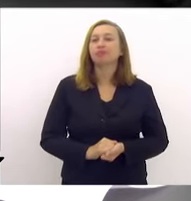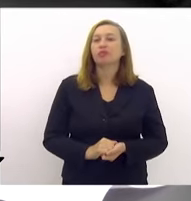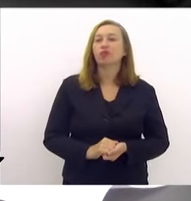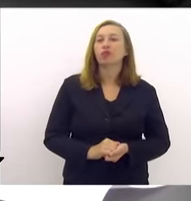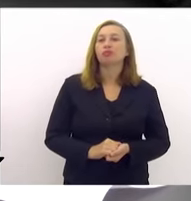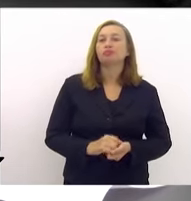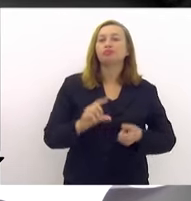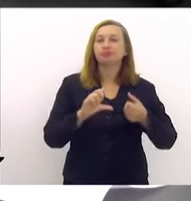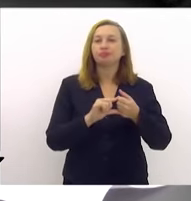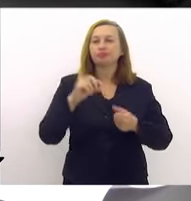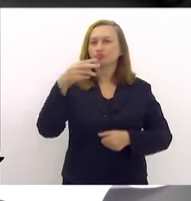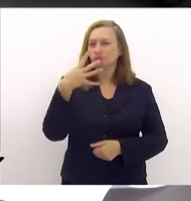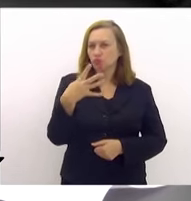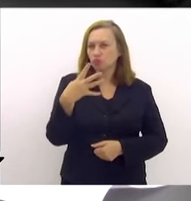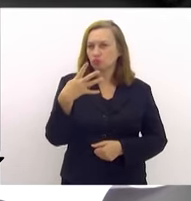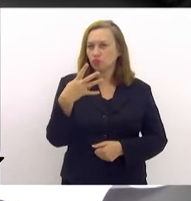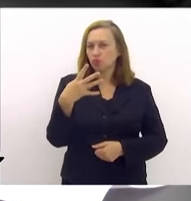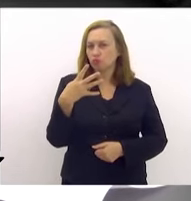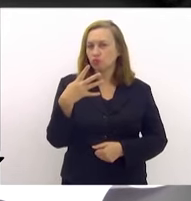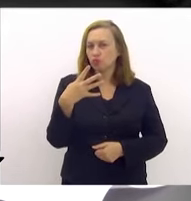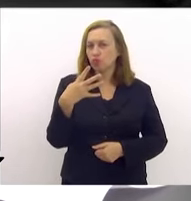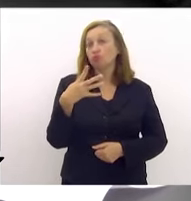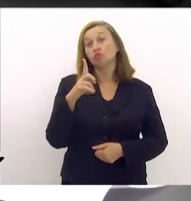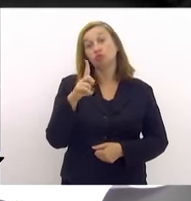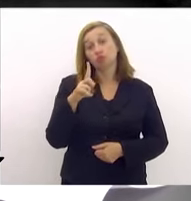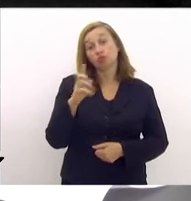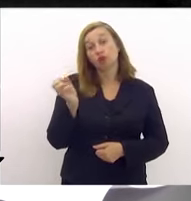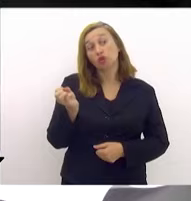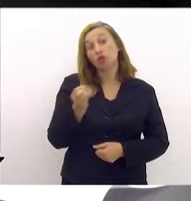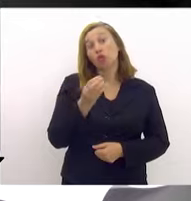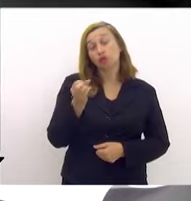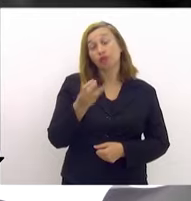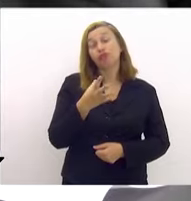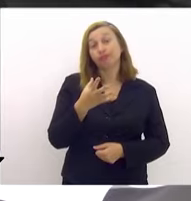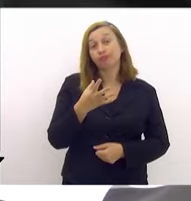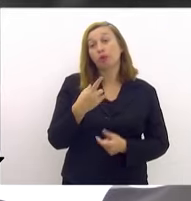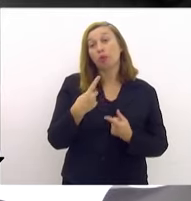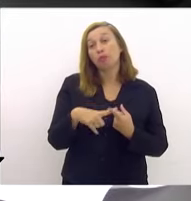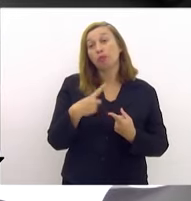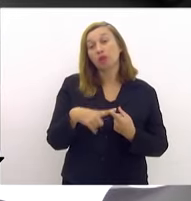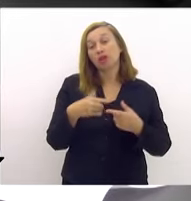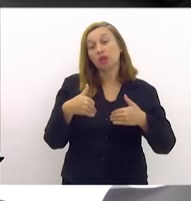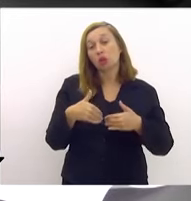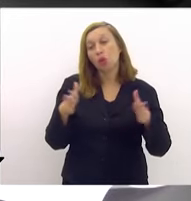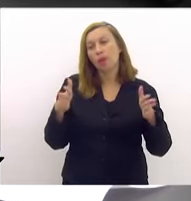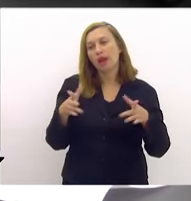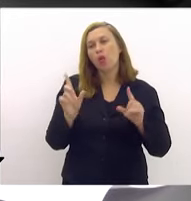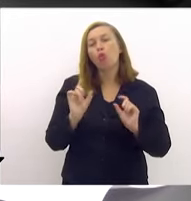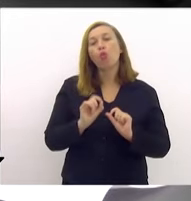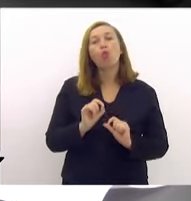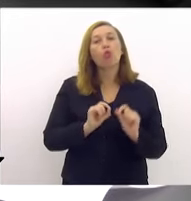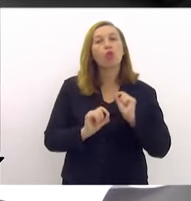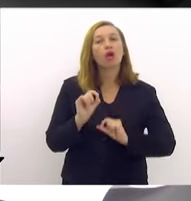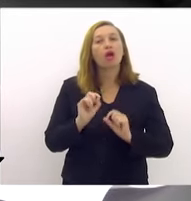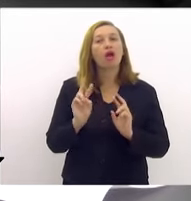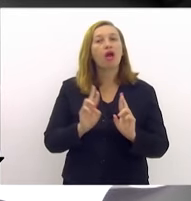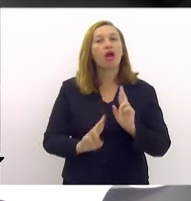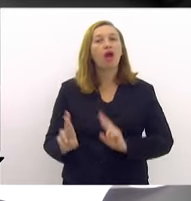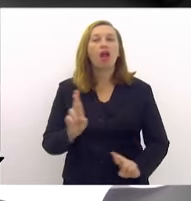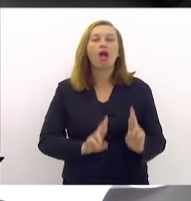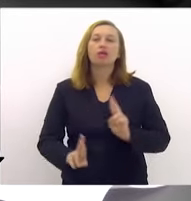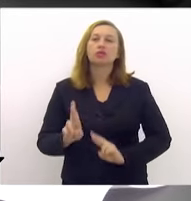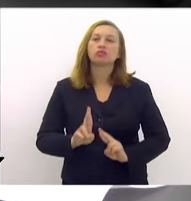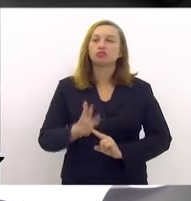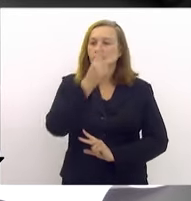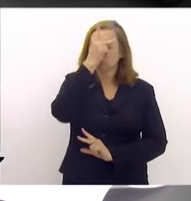artigo 4º, ele é uma novidade absoluta, porque abre o seguinte: relação de pessoas